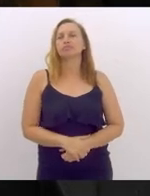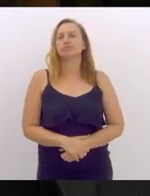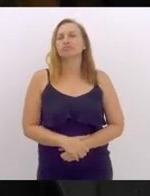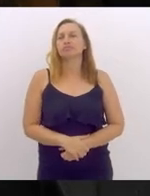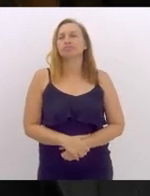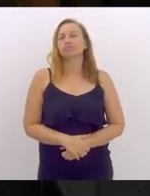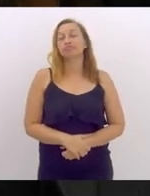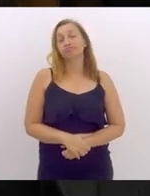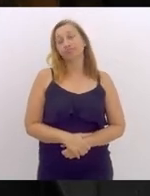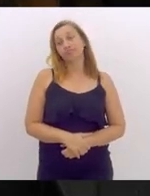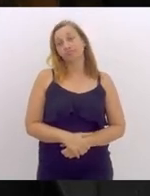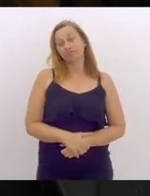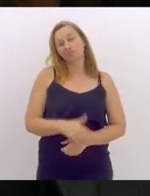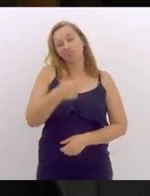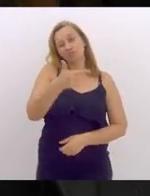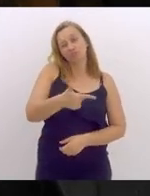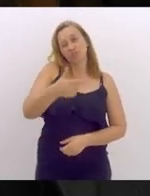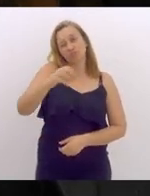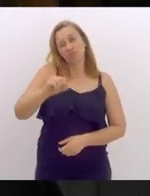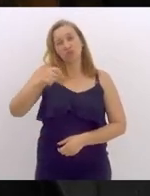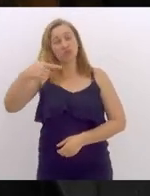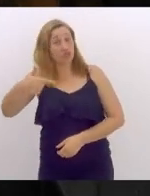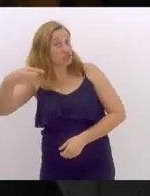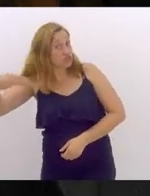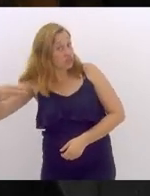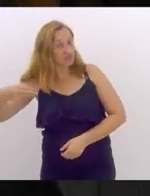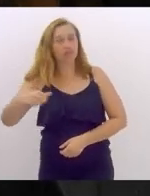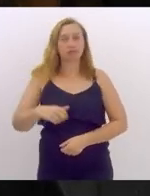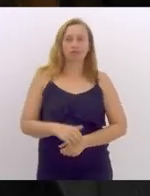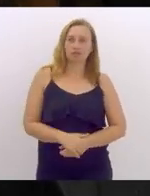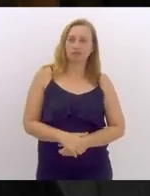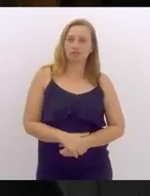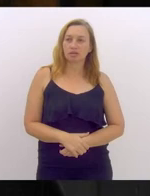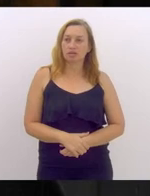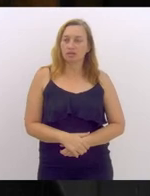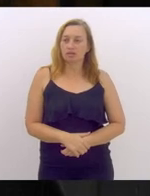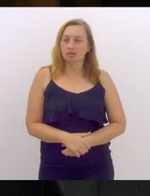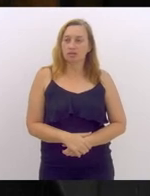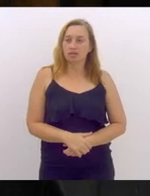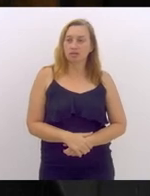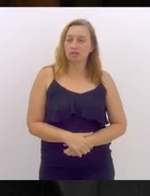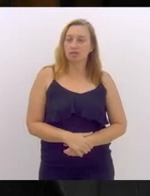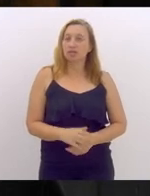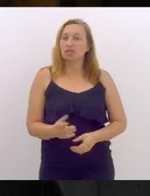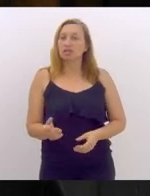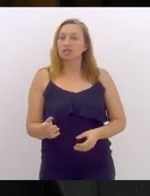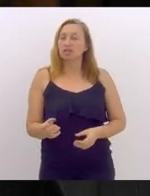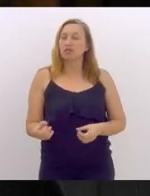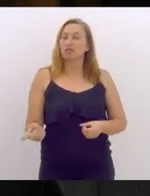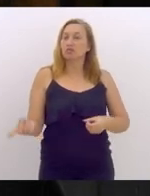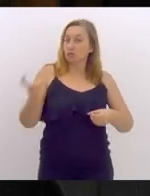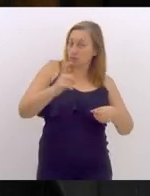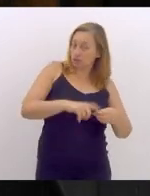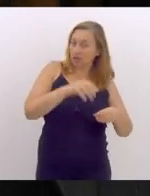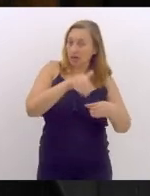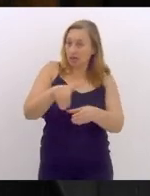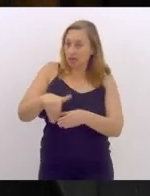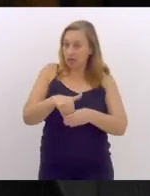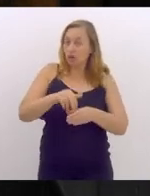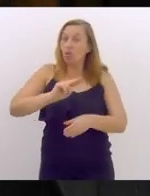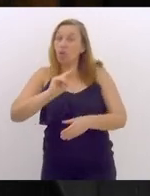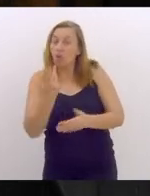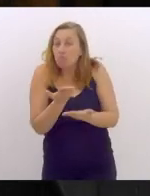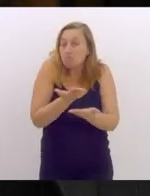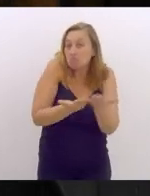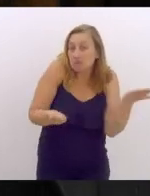e lá diante 2023 sejam eles releitos o